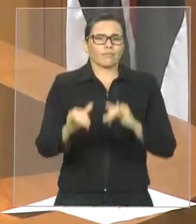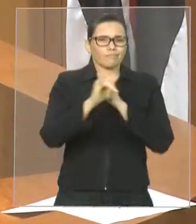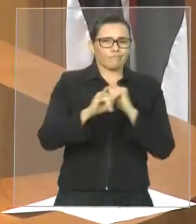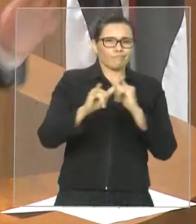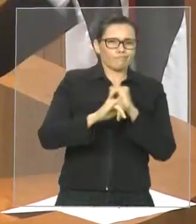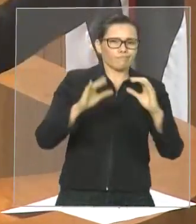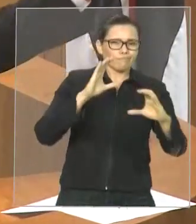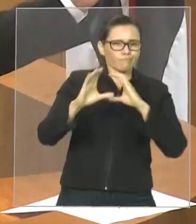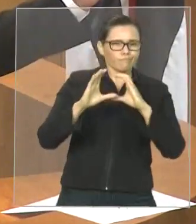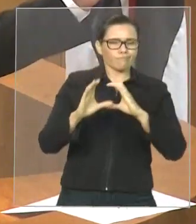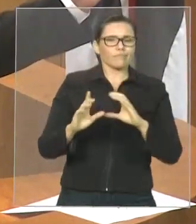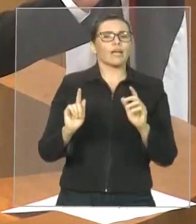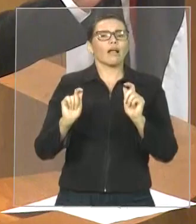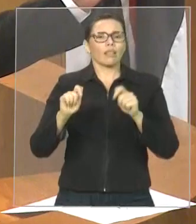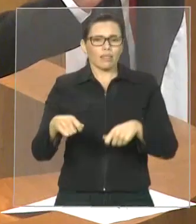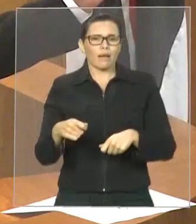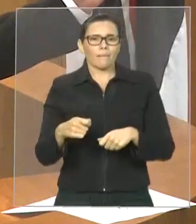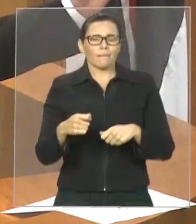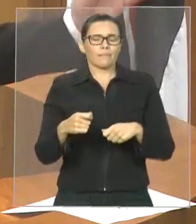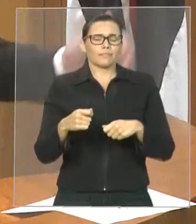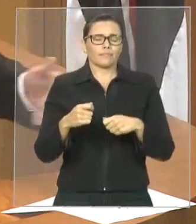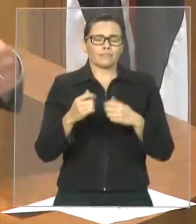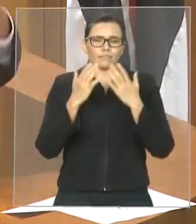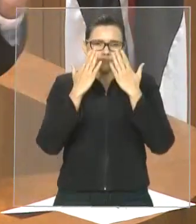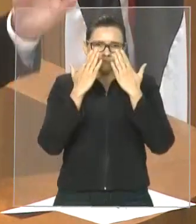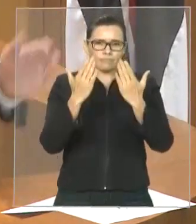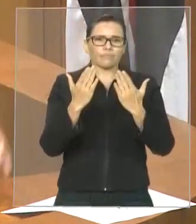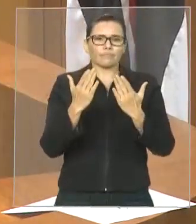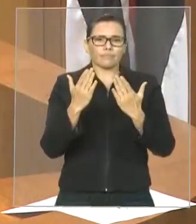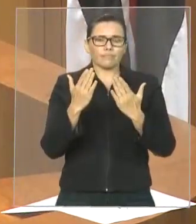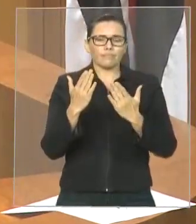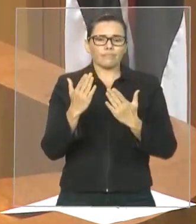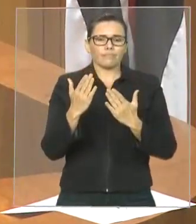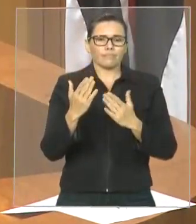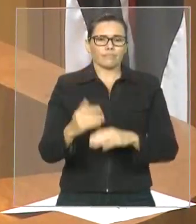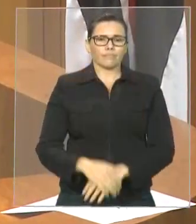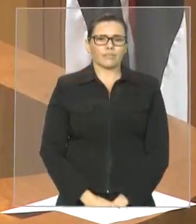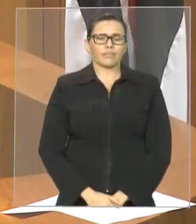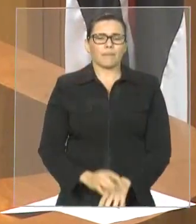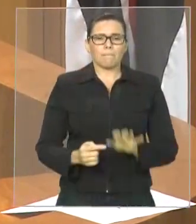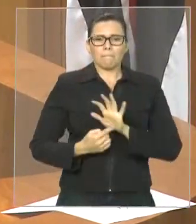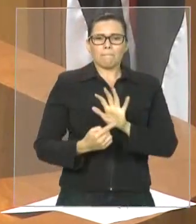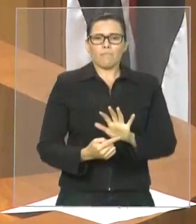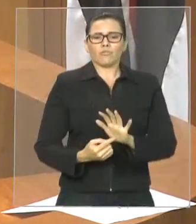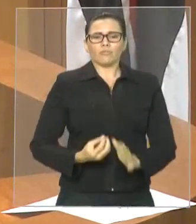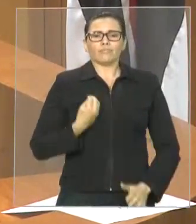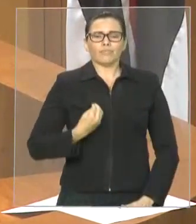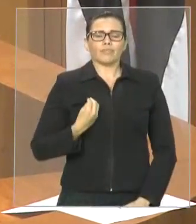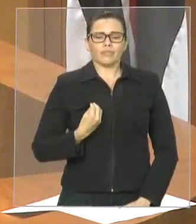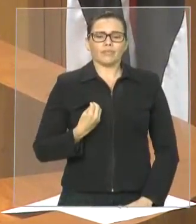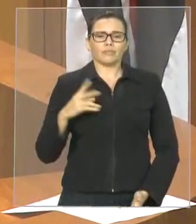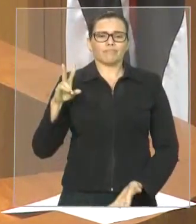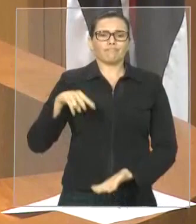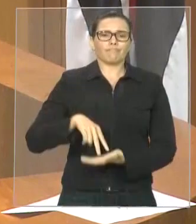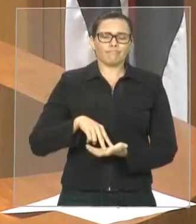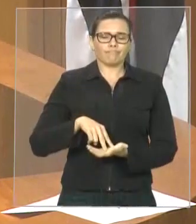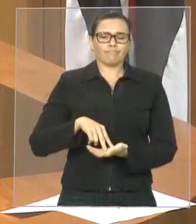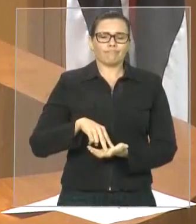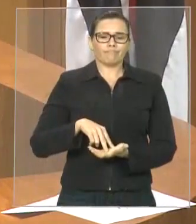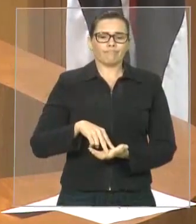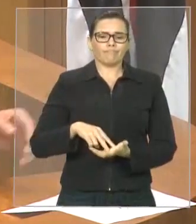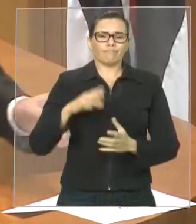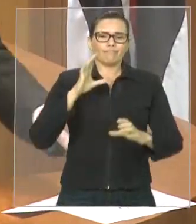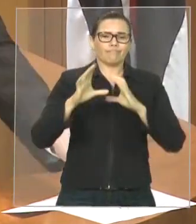a educação, ele não aparece. A resposta são as grades da prefeitura que são colocadas para que vocês não sejam